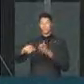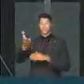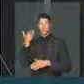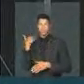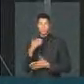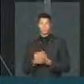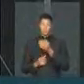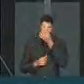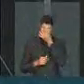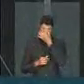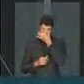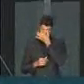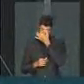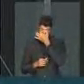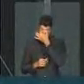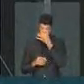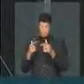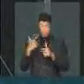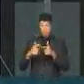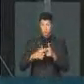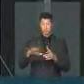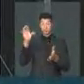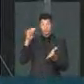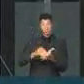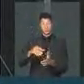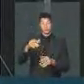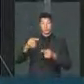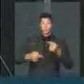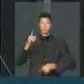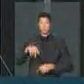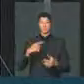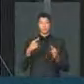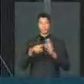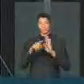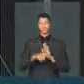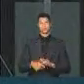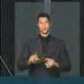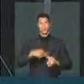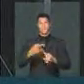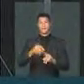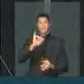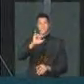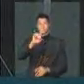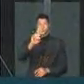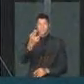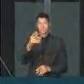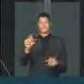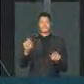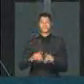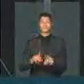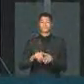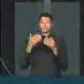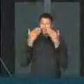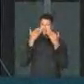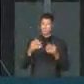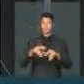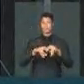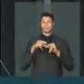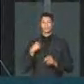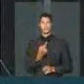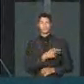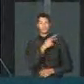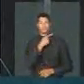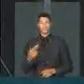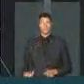semana passada. O vetor central dessas políticas é o programa Mais IDH, que também foi apresentado à